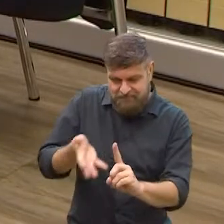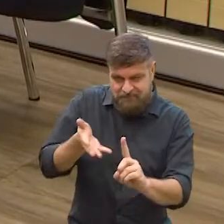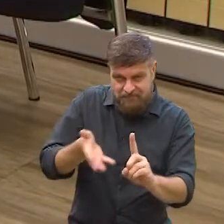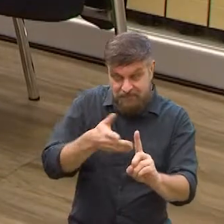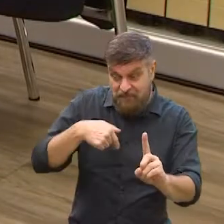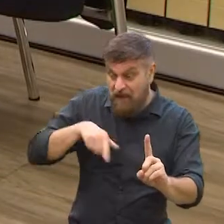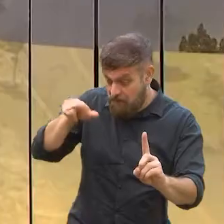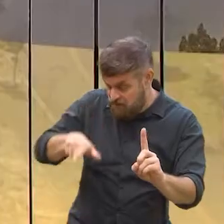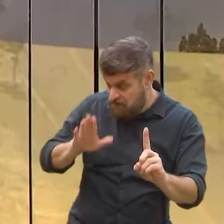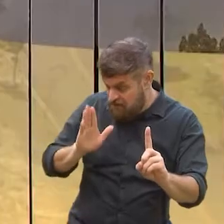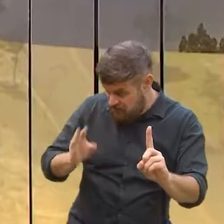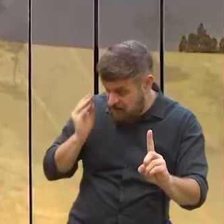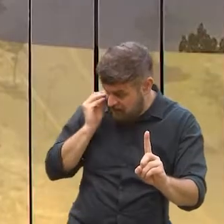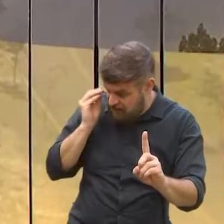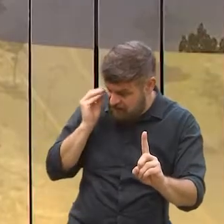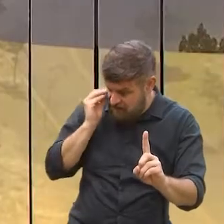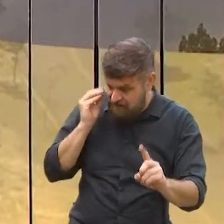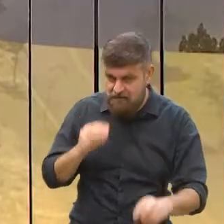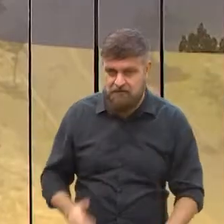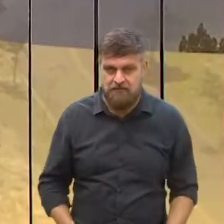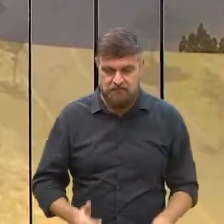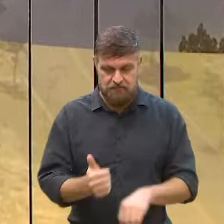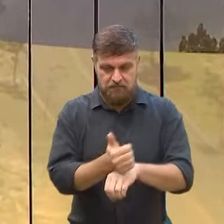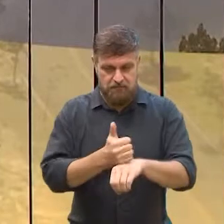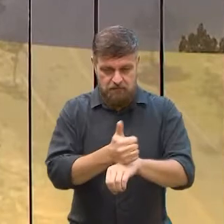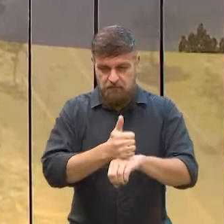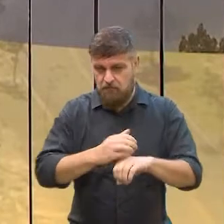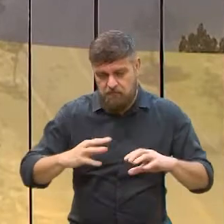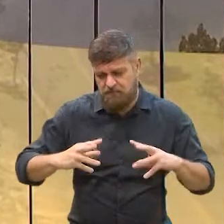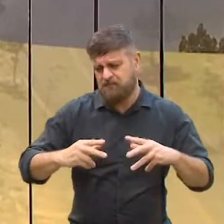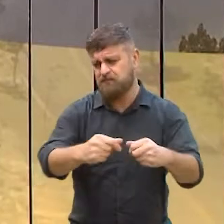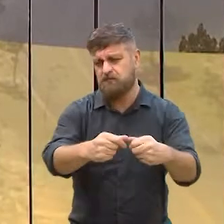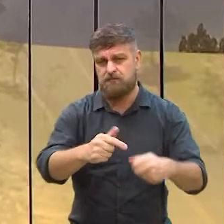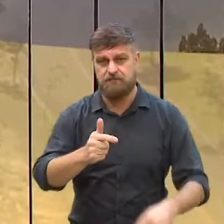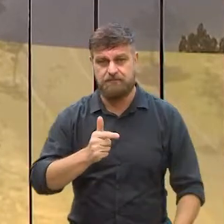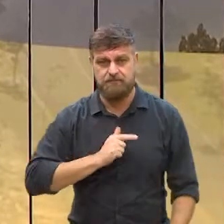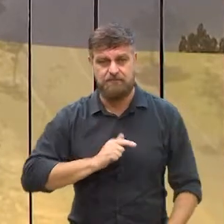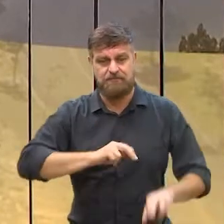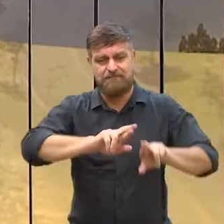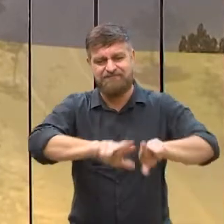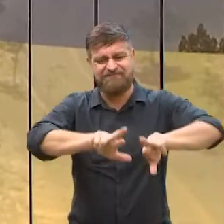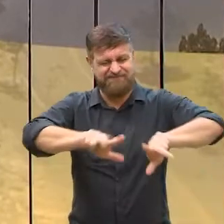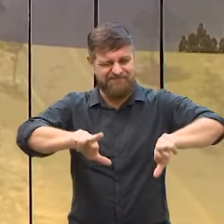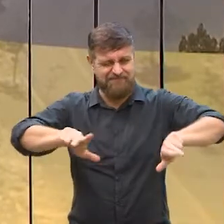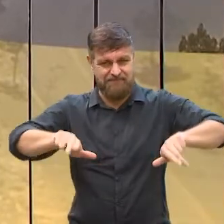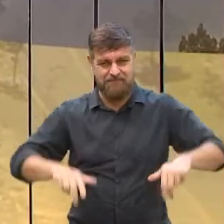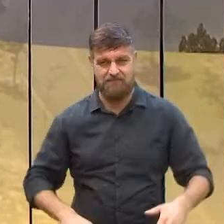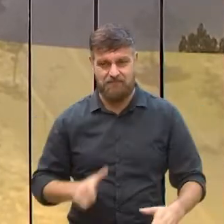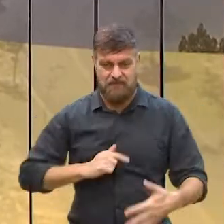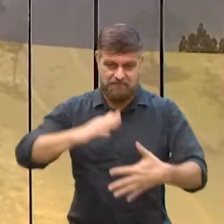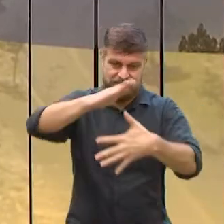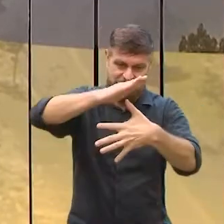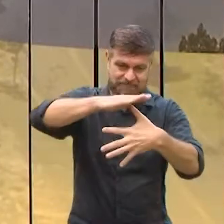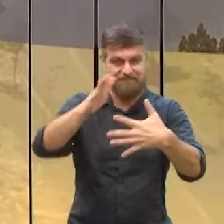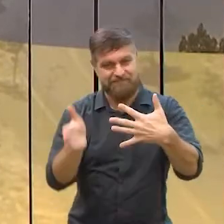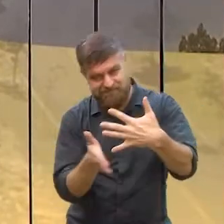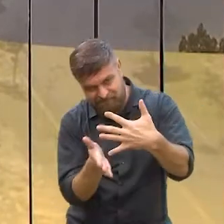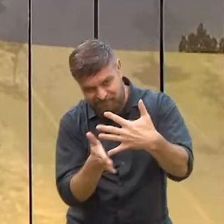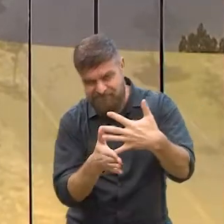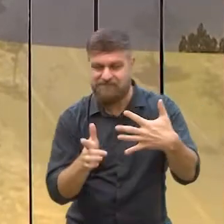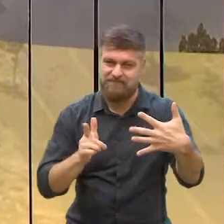uma diferença em todas as profissões, né? Nas profissões, de uma maneira geral, eu vou falar mais da cirurgia,